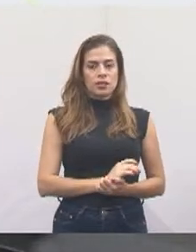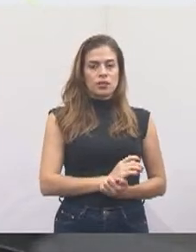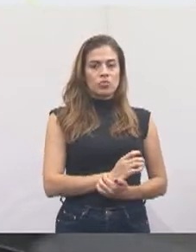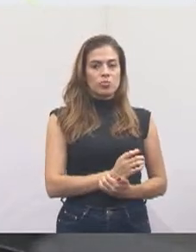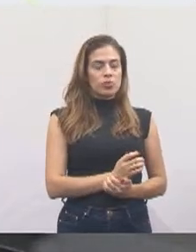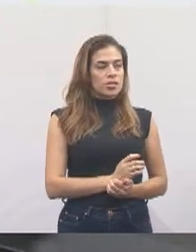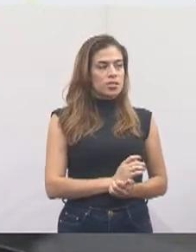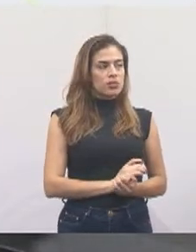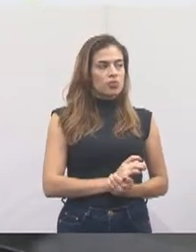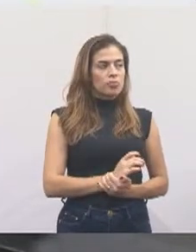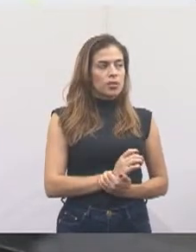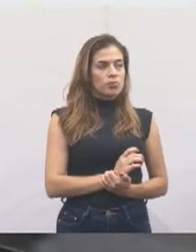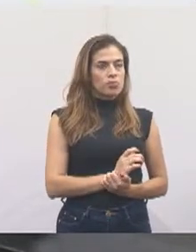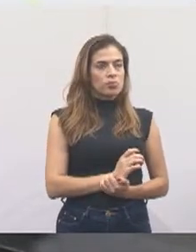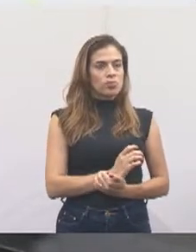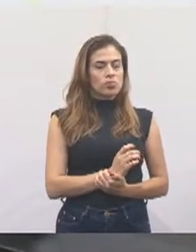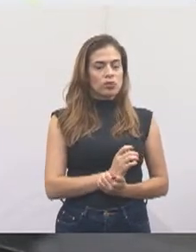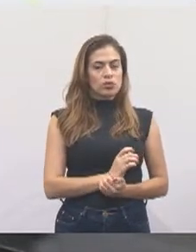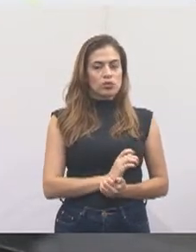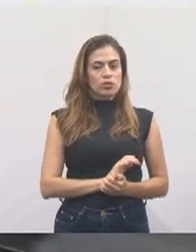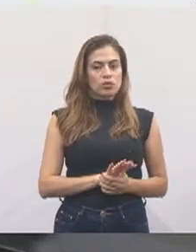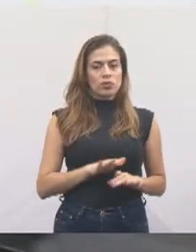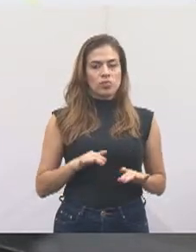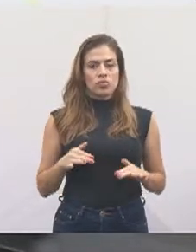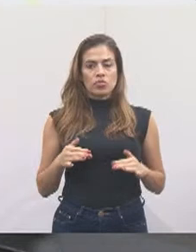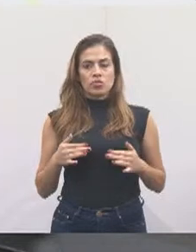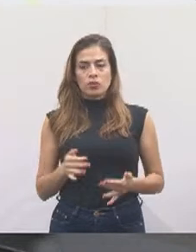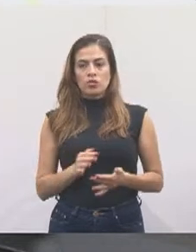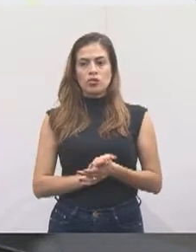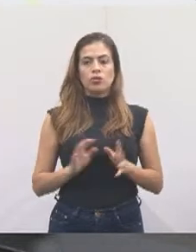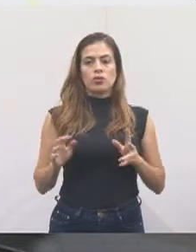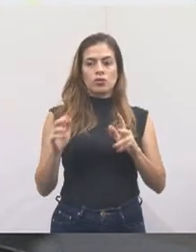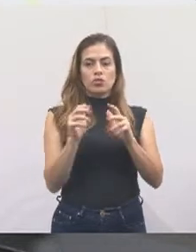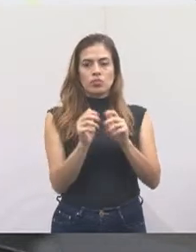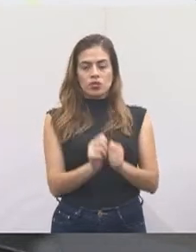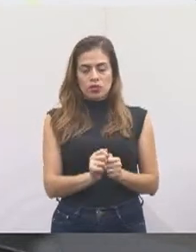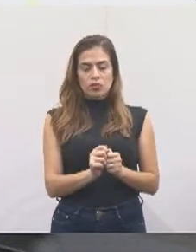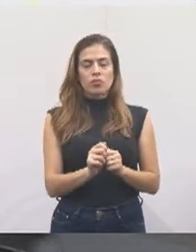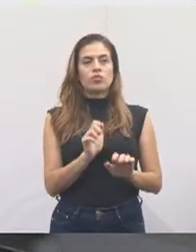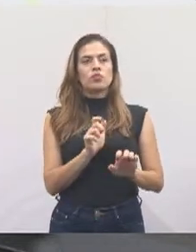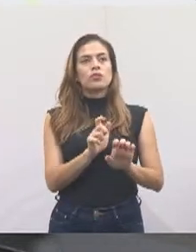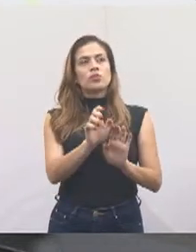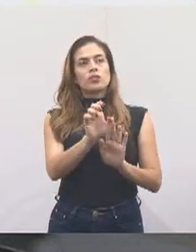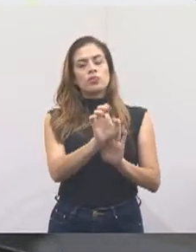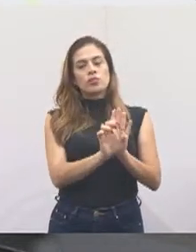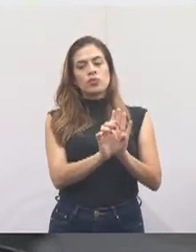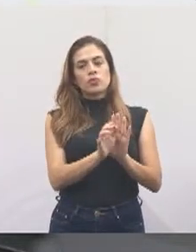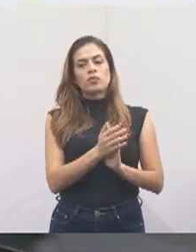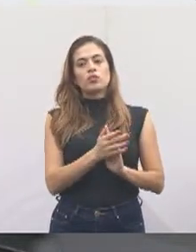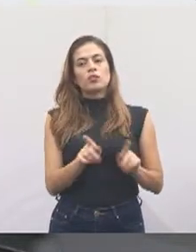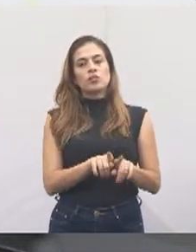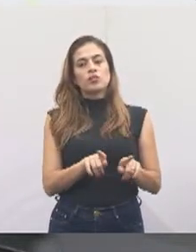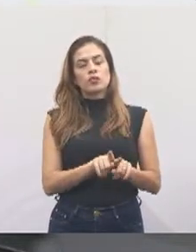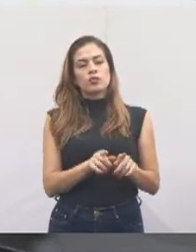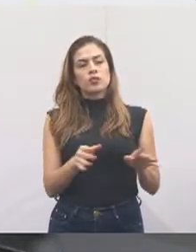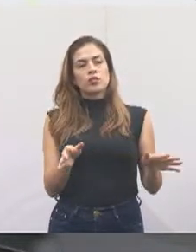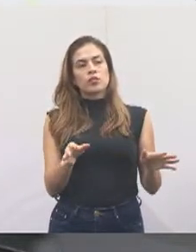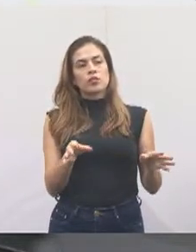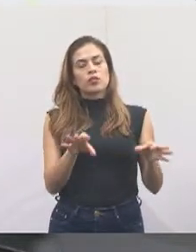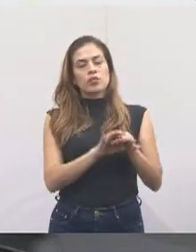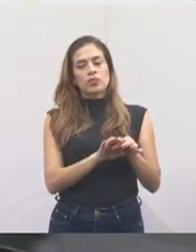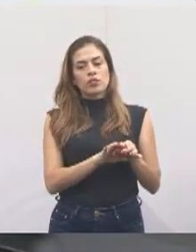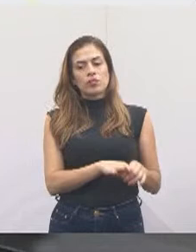municipal treinamento especializado como todos o efetivos inclusive convênio com a Academia de Polícia Civil